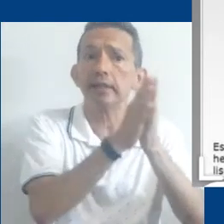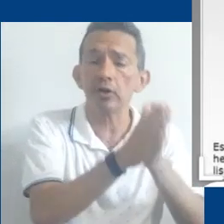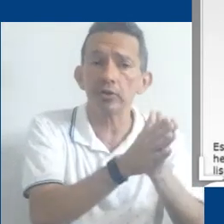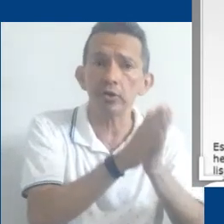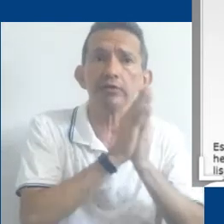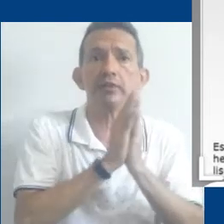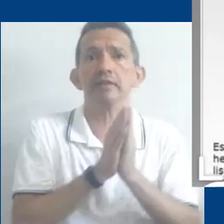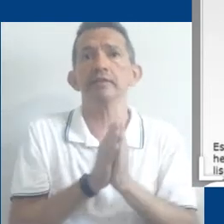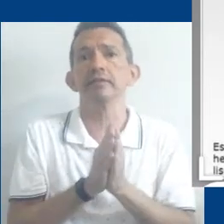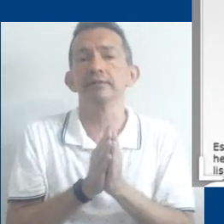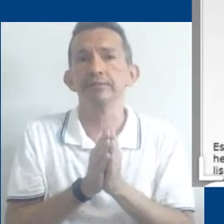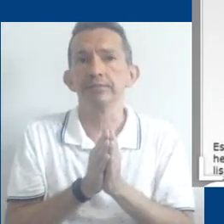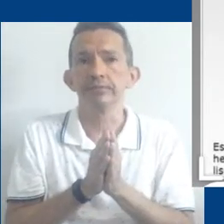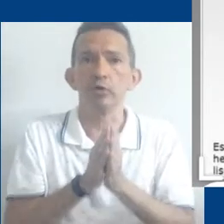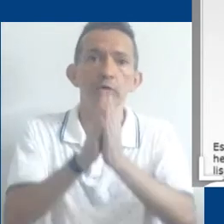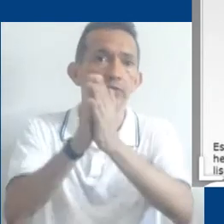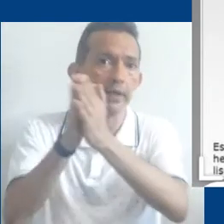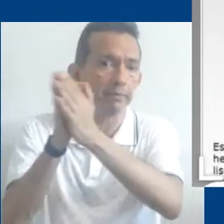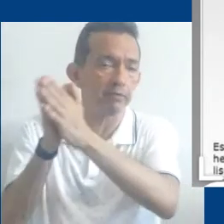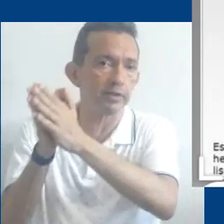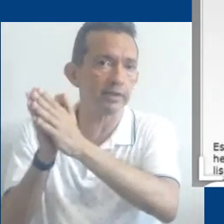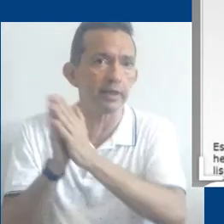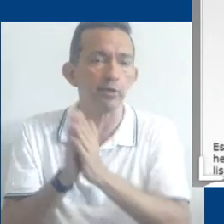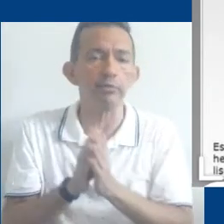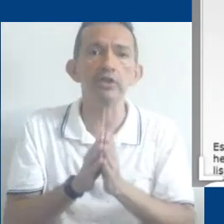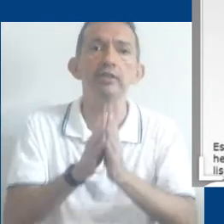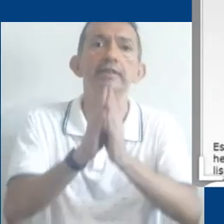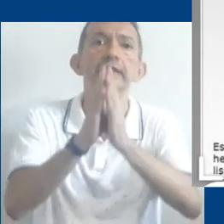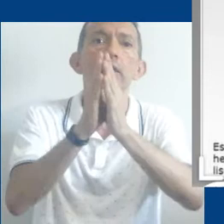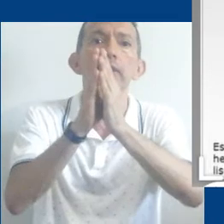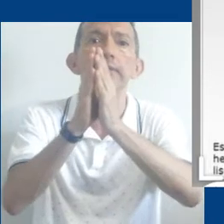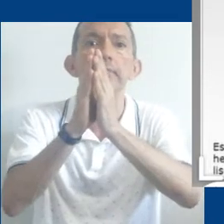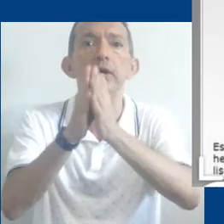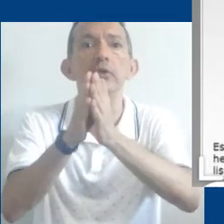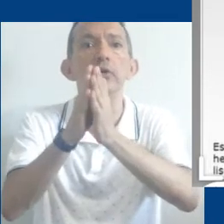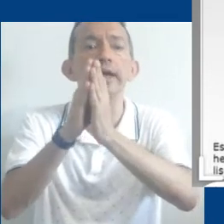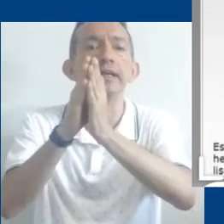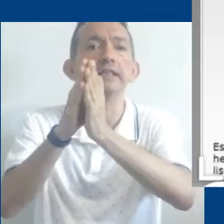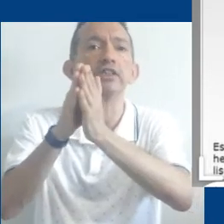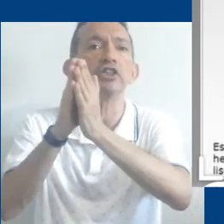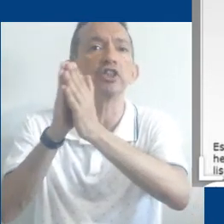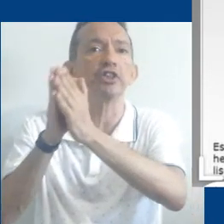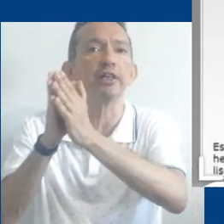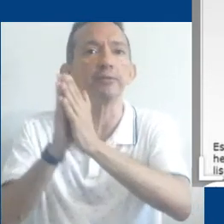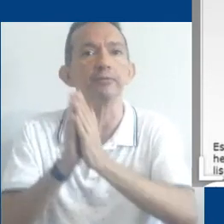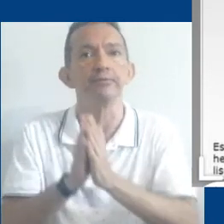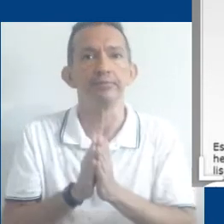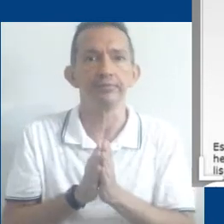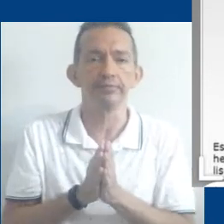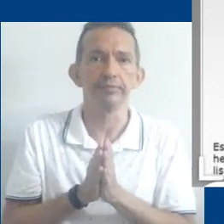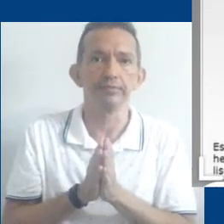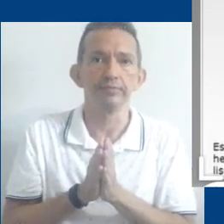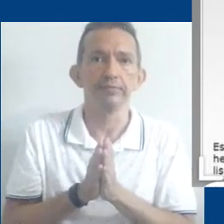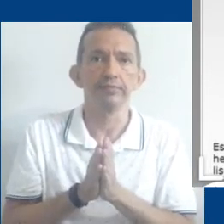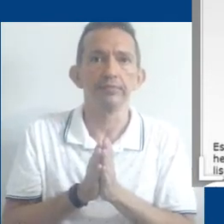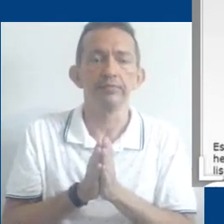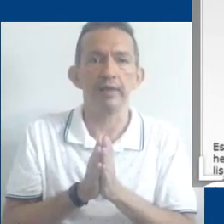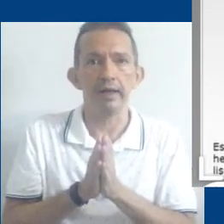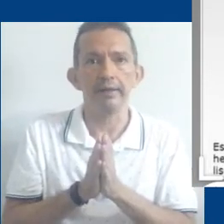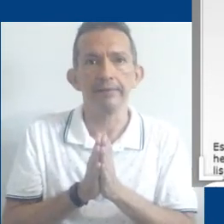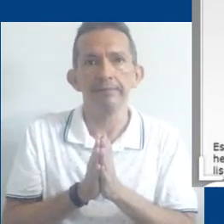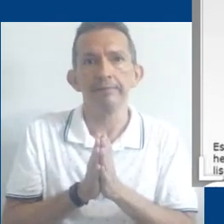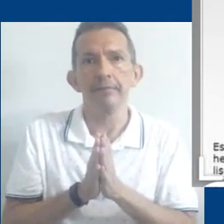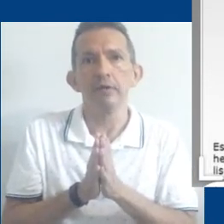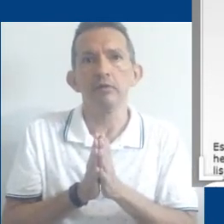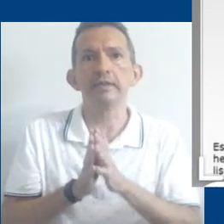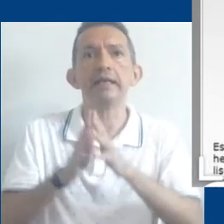células heterotróficas. Como eu falei para vocês anteriormente, que célula animal não realiza digestão.